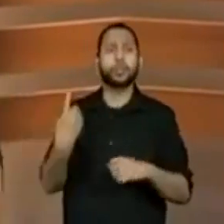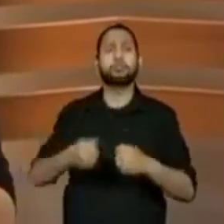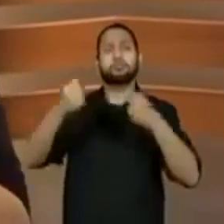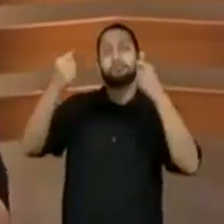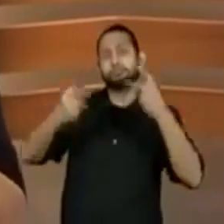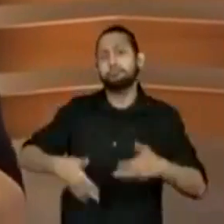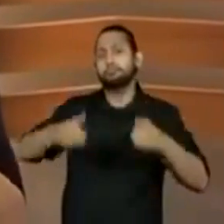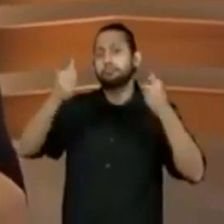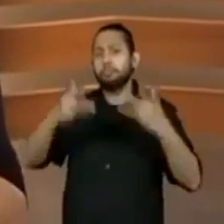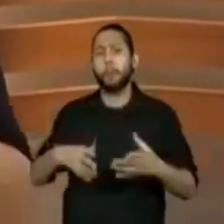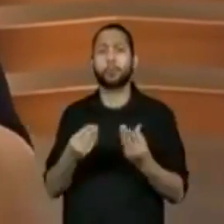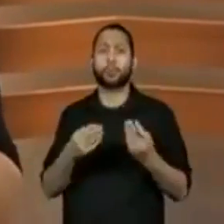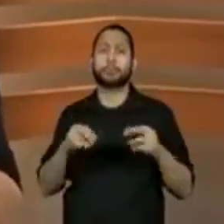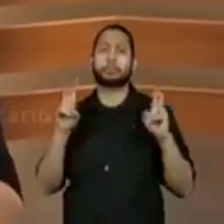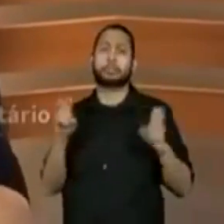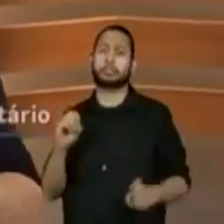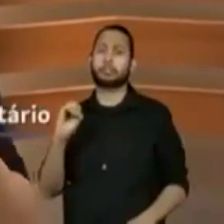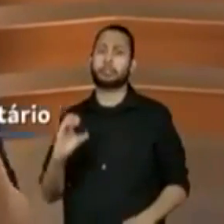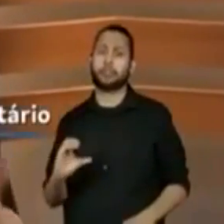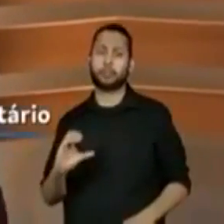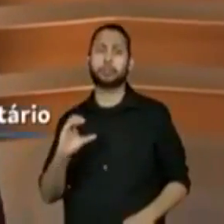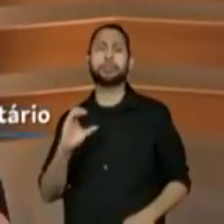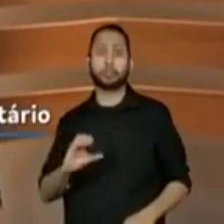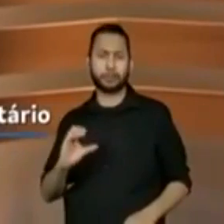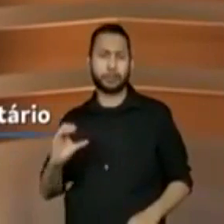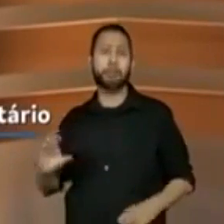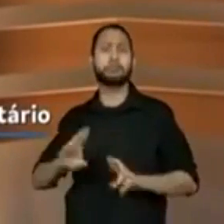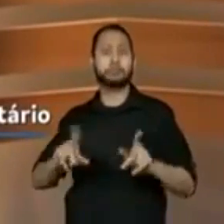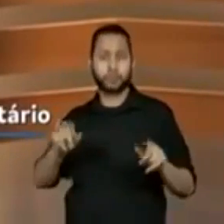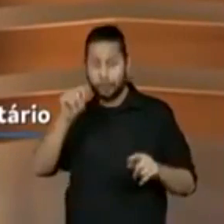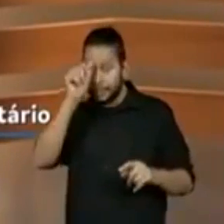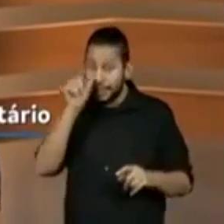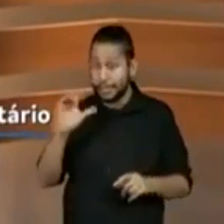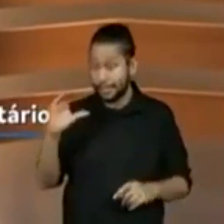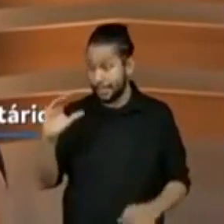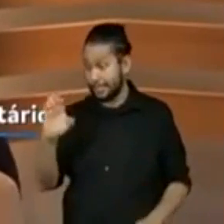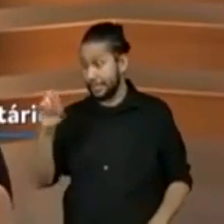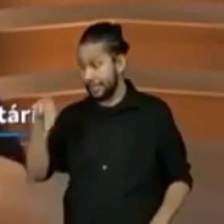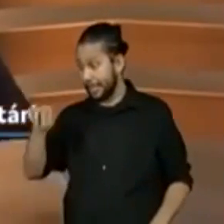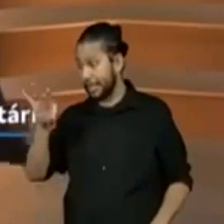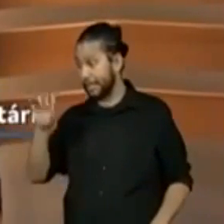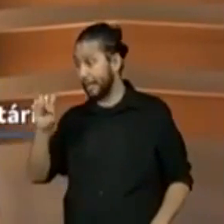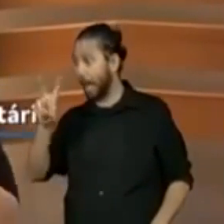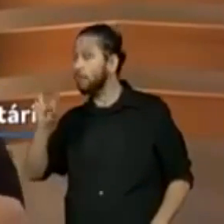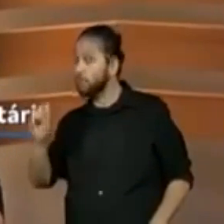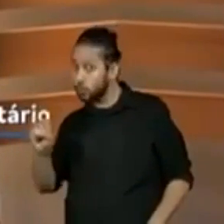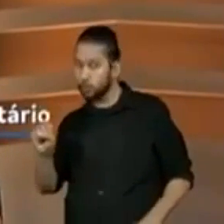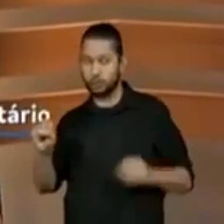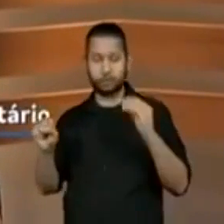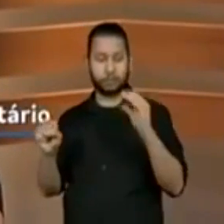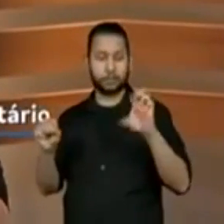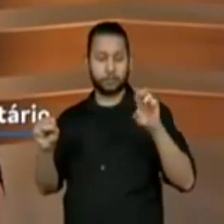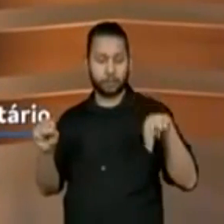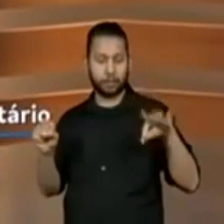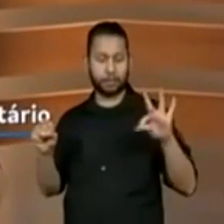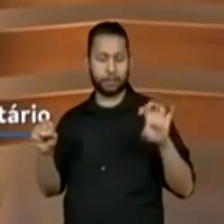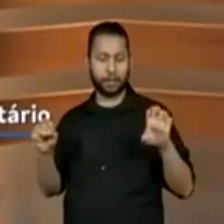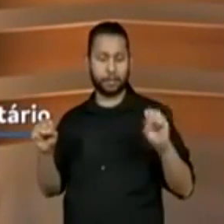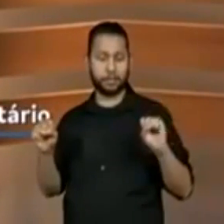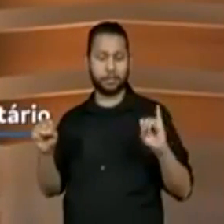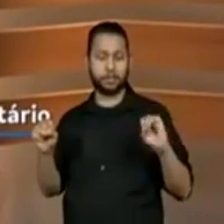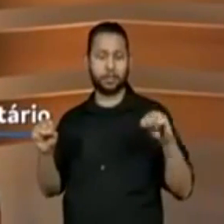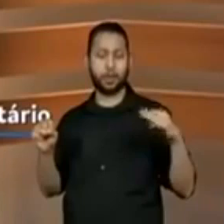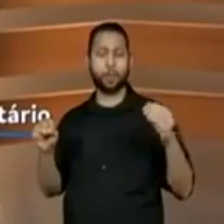dos centavos e fizemos a relação de centavos e centésimos. E não falamos muito da parte inteira ontem. Mas eu quero que